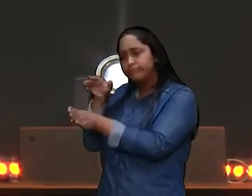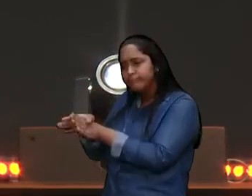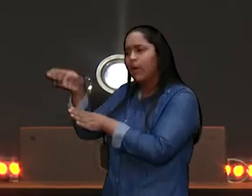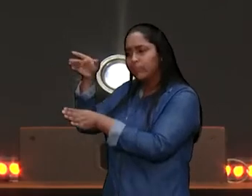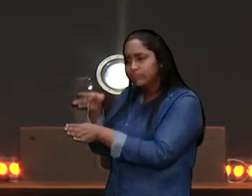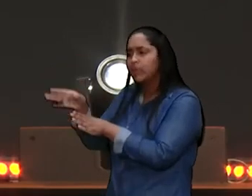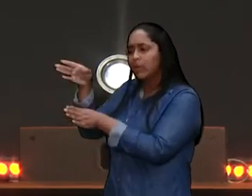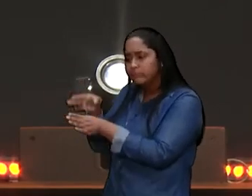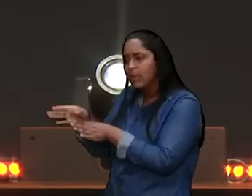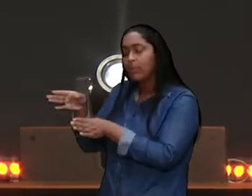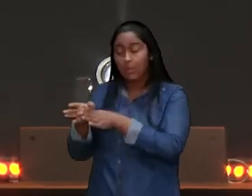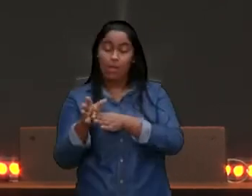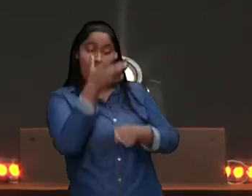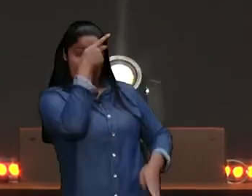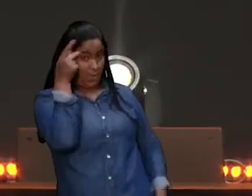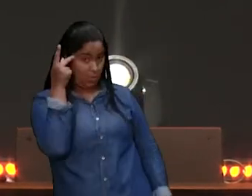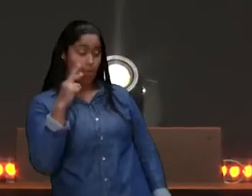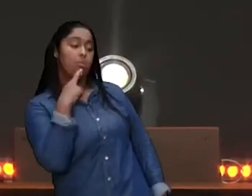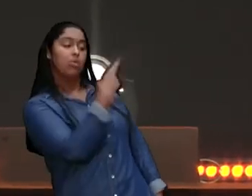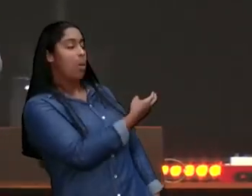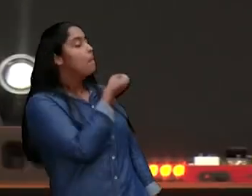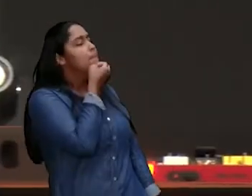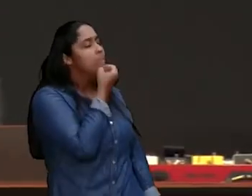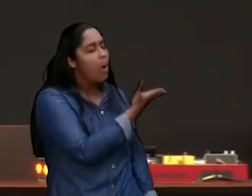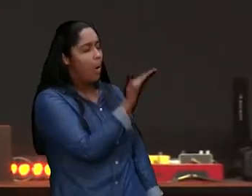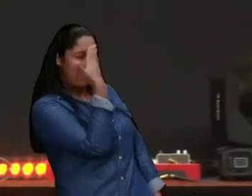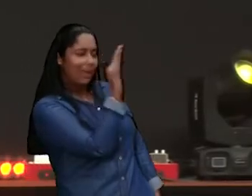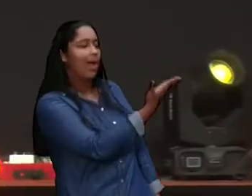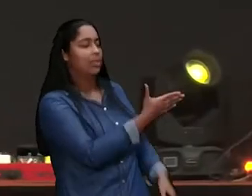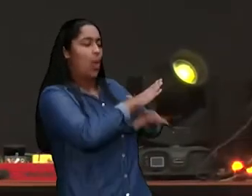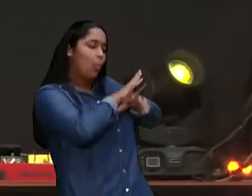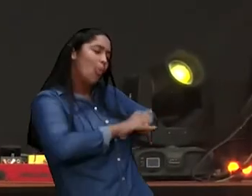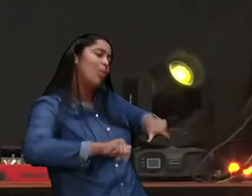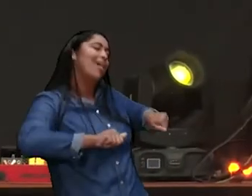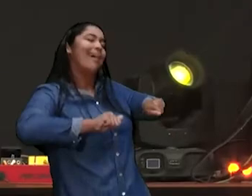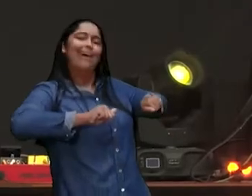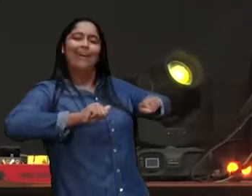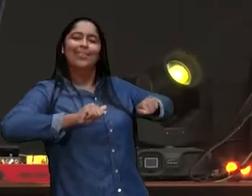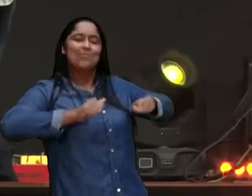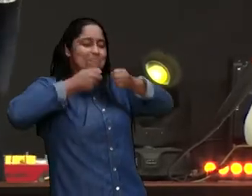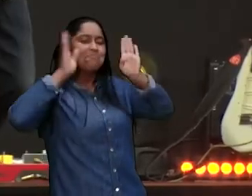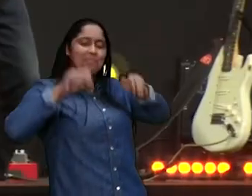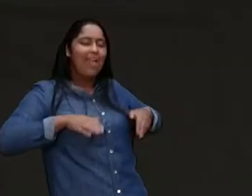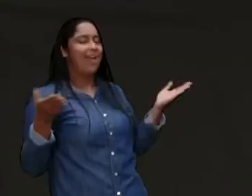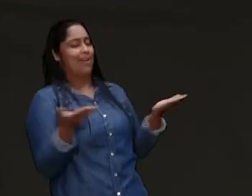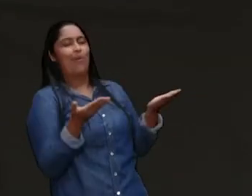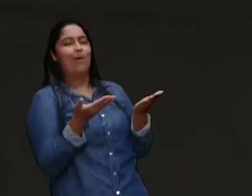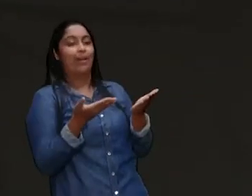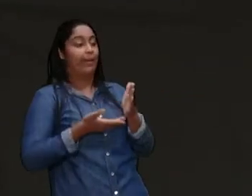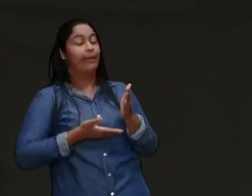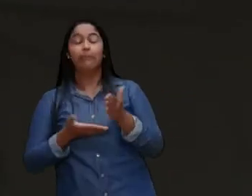e foi até bom porque aí eu me curei por que que eu não curou antes só quando fez besteira aqui